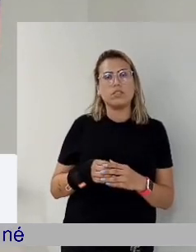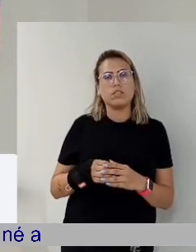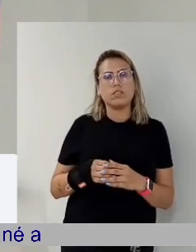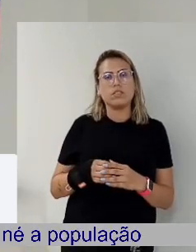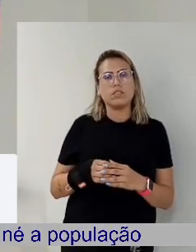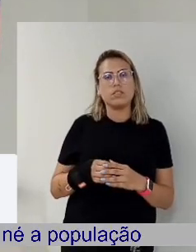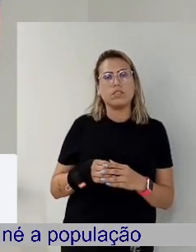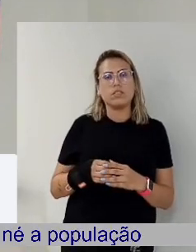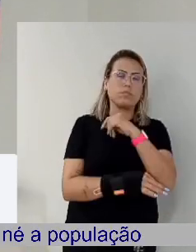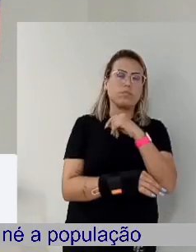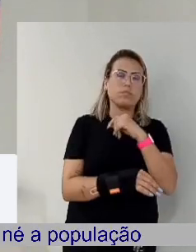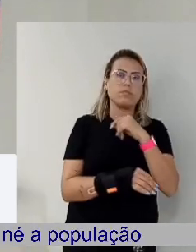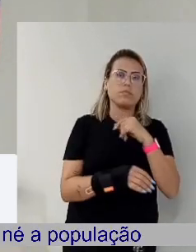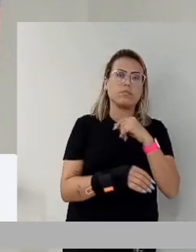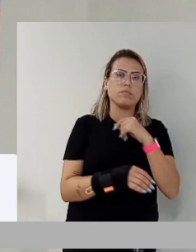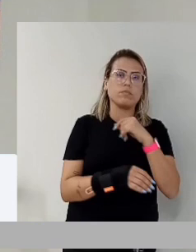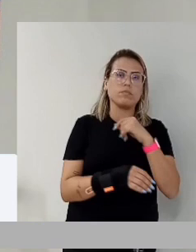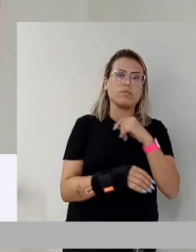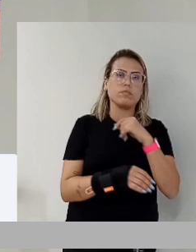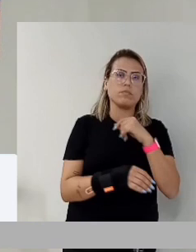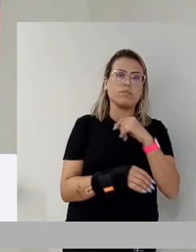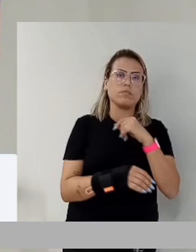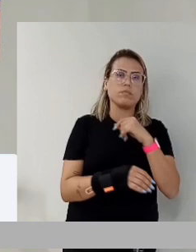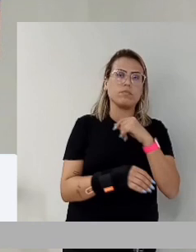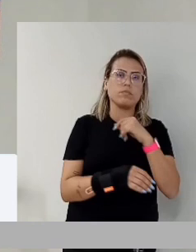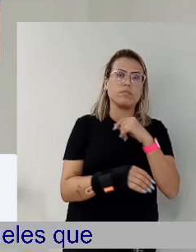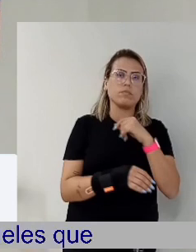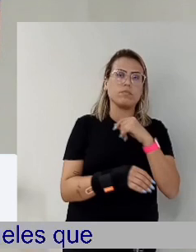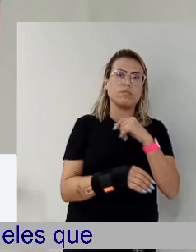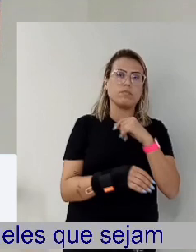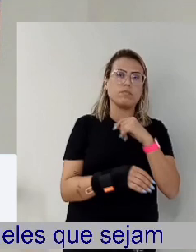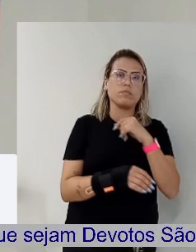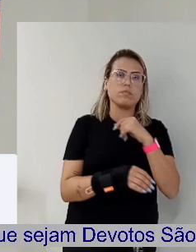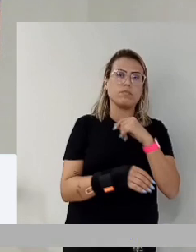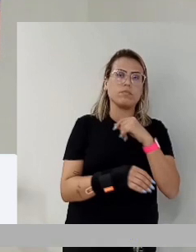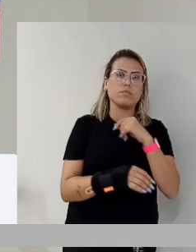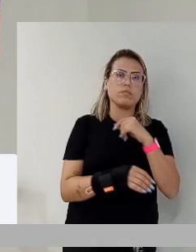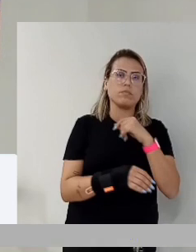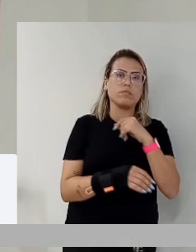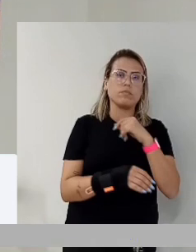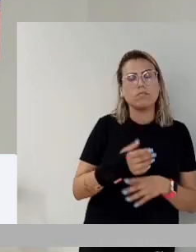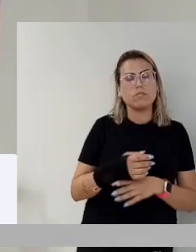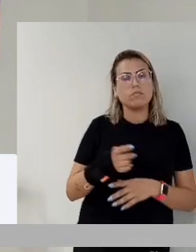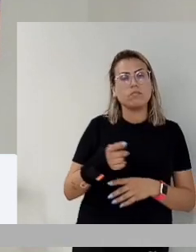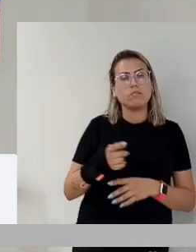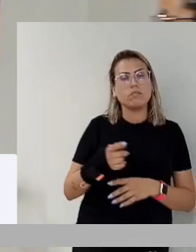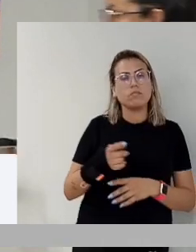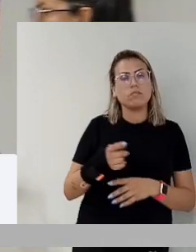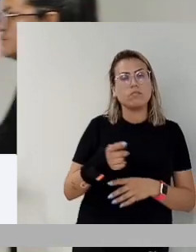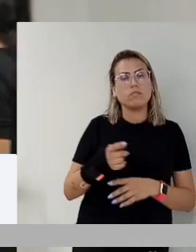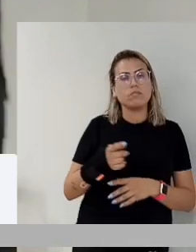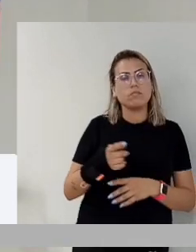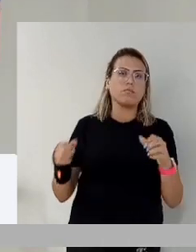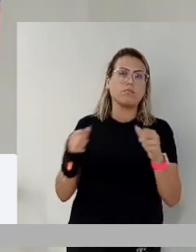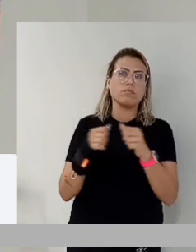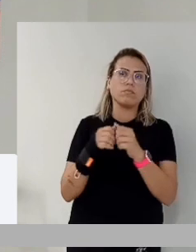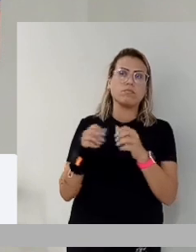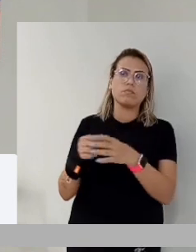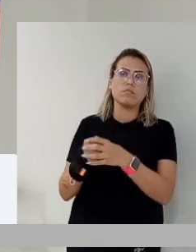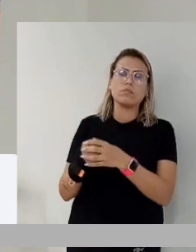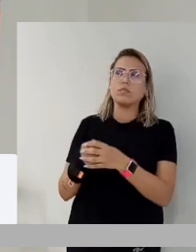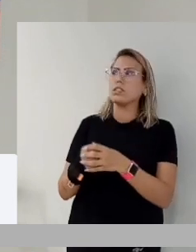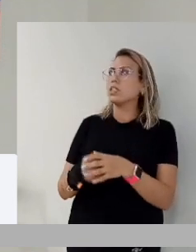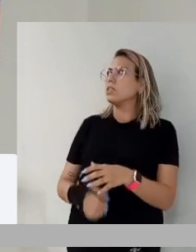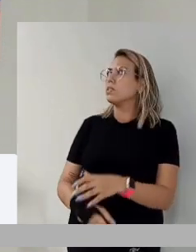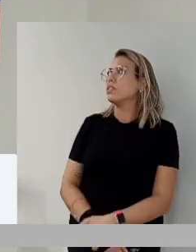Devotos São José que compareçam né participe desses novenos né junto a essas comunidade minha fala de